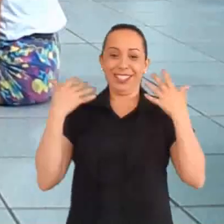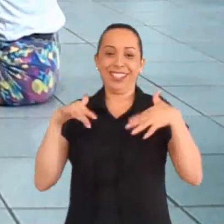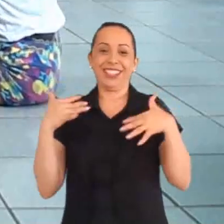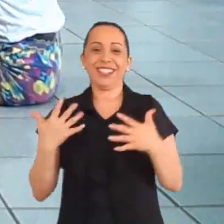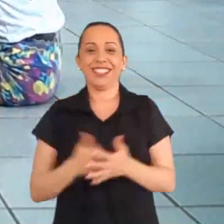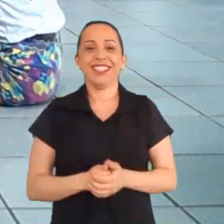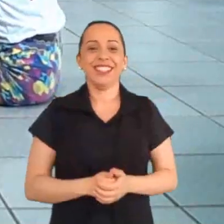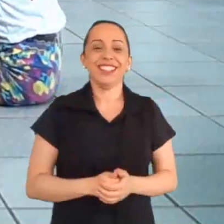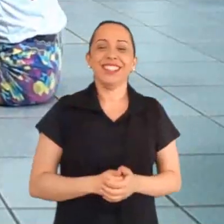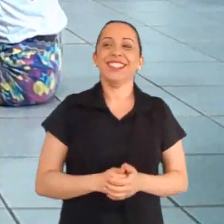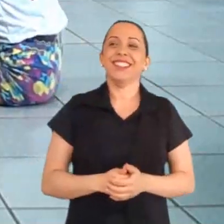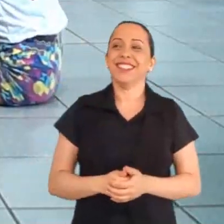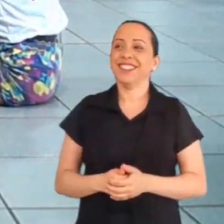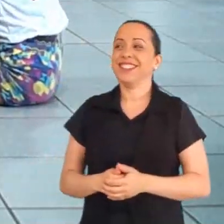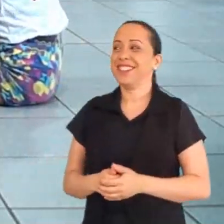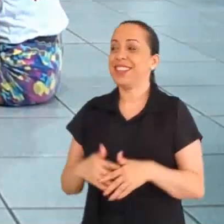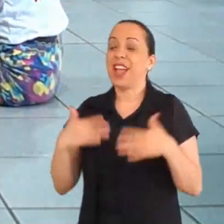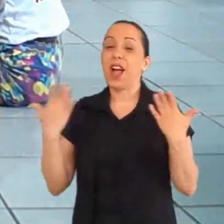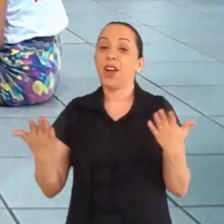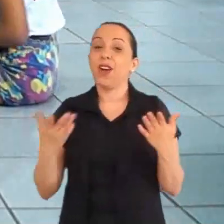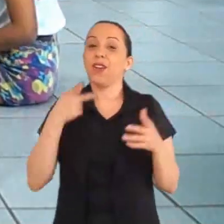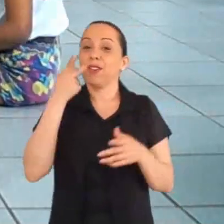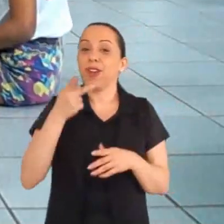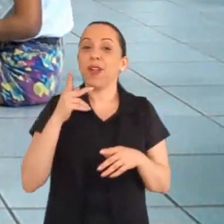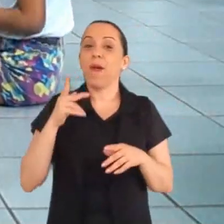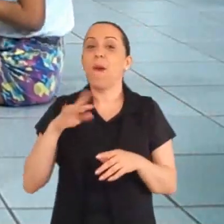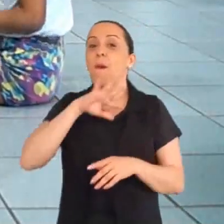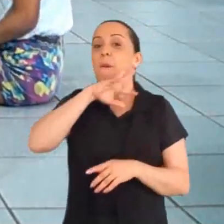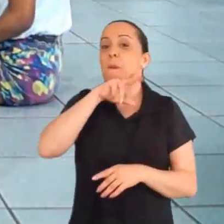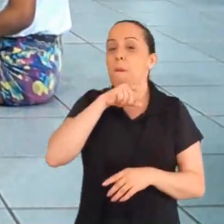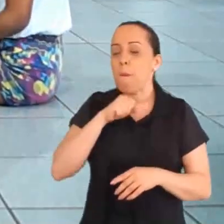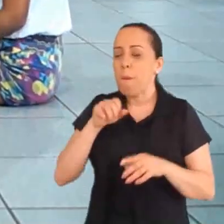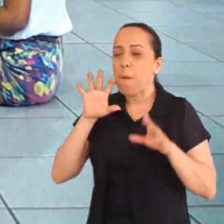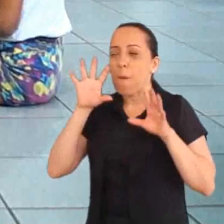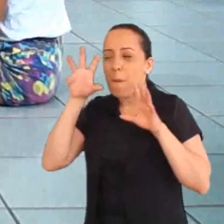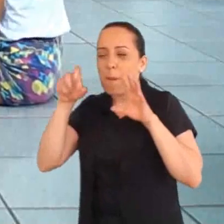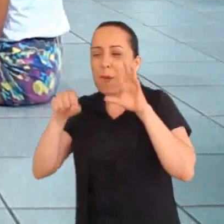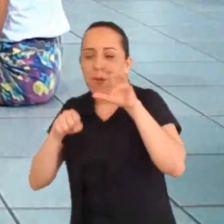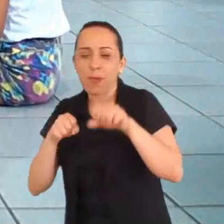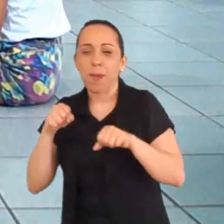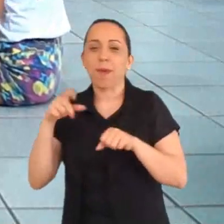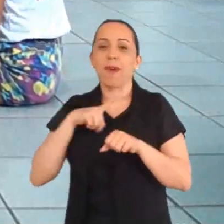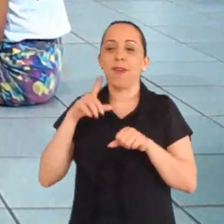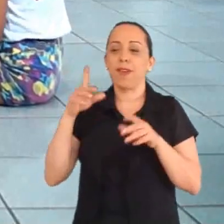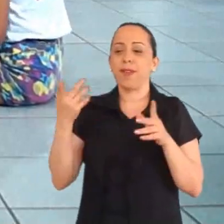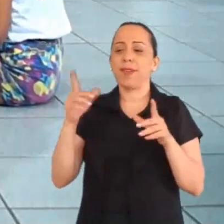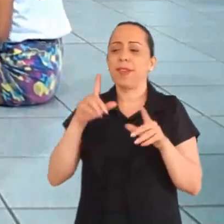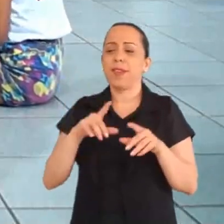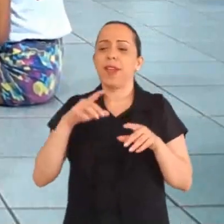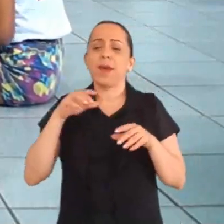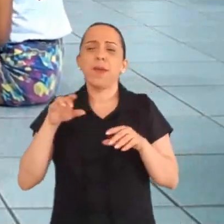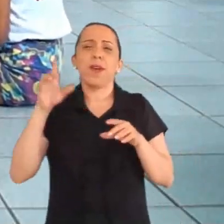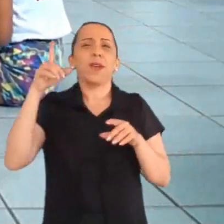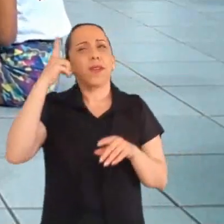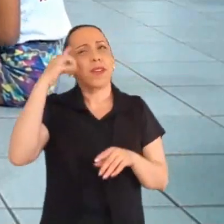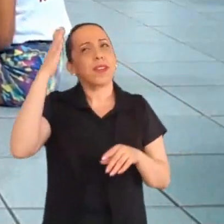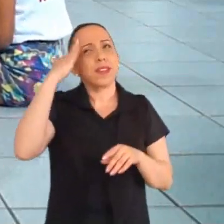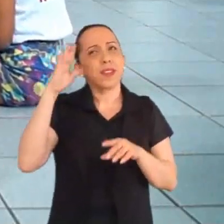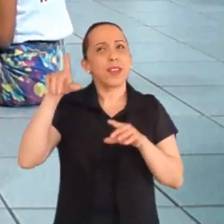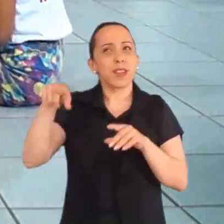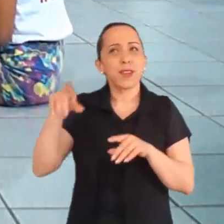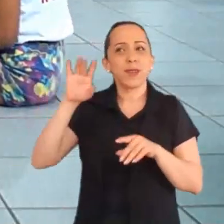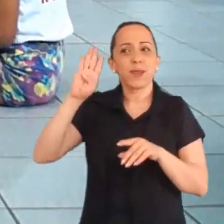Eu não tô. Bom, pra pensar, vamos falar com o bicho papão assim, ó. Eu acho que esse bicho papão não vai pegar ninguém, que é assim, ó. Sai bicho